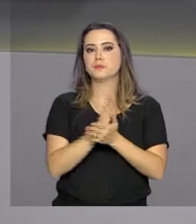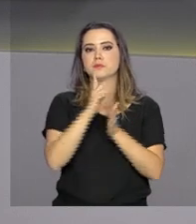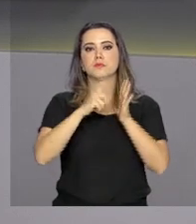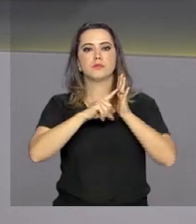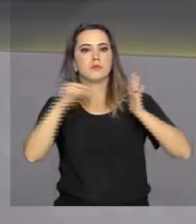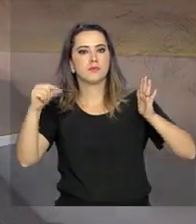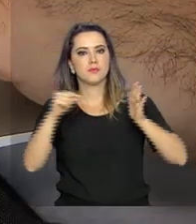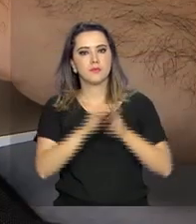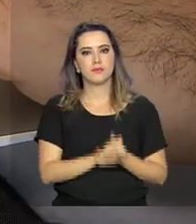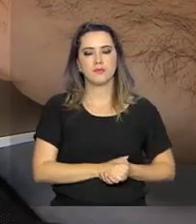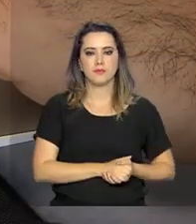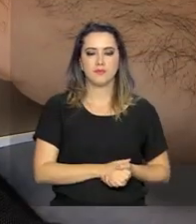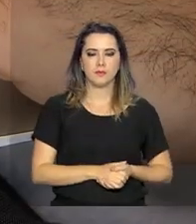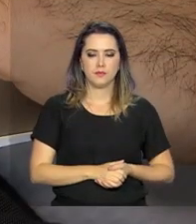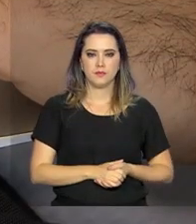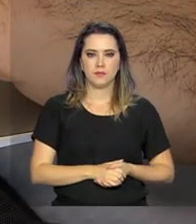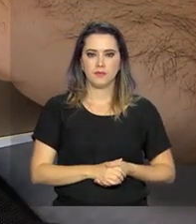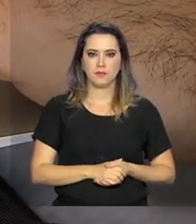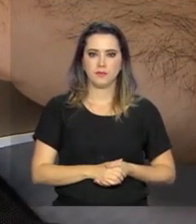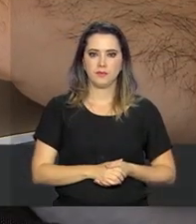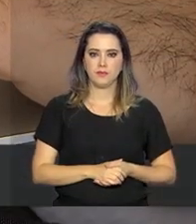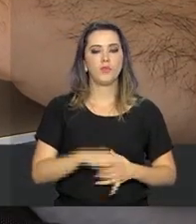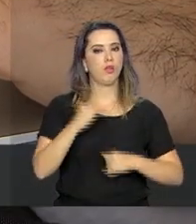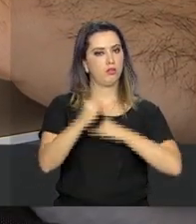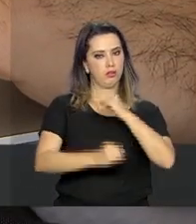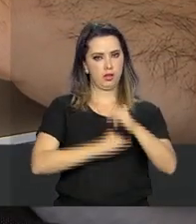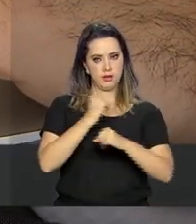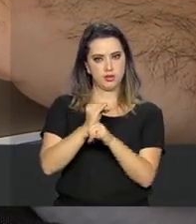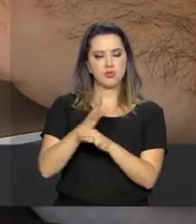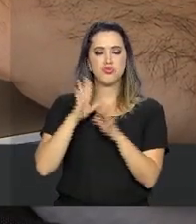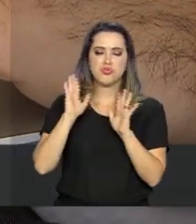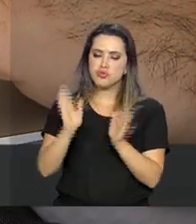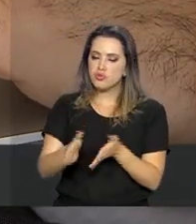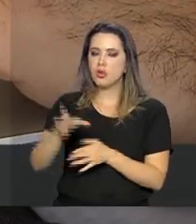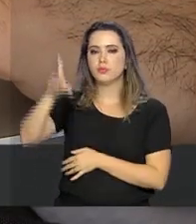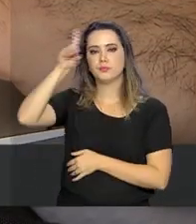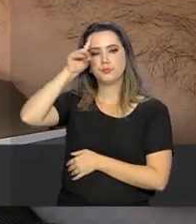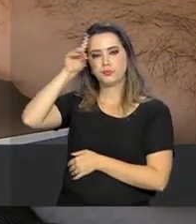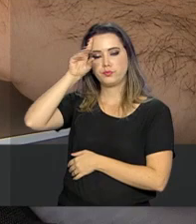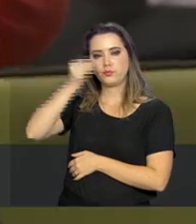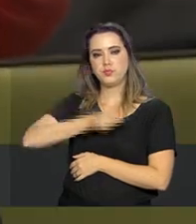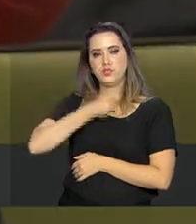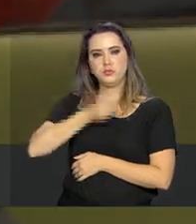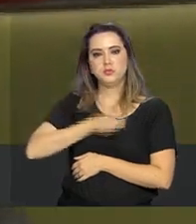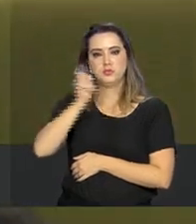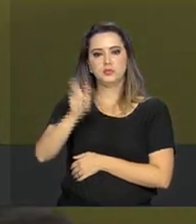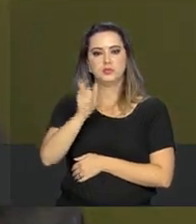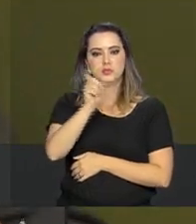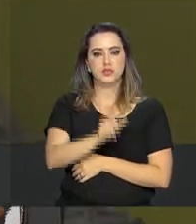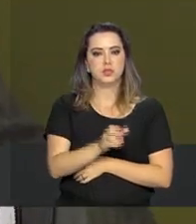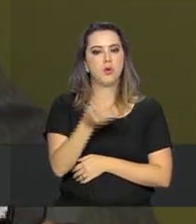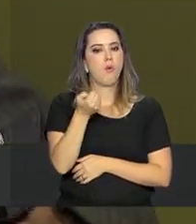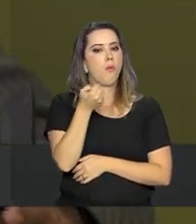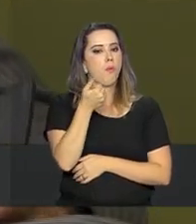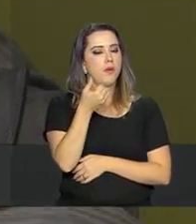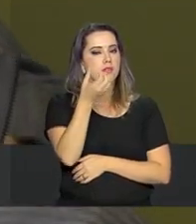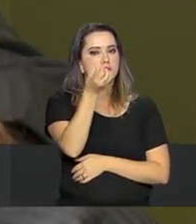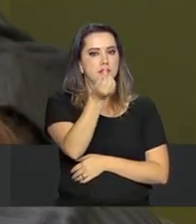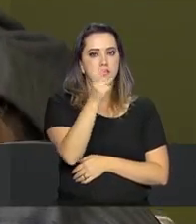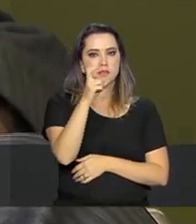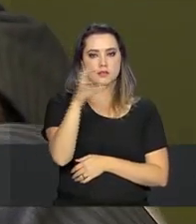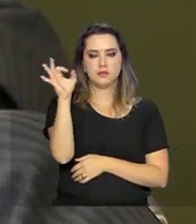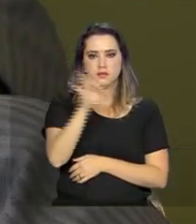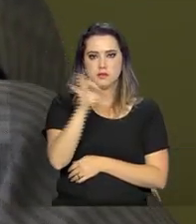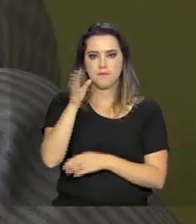planalto a internet já faz parte da vida da maioria dos brasileiros quase 65% têm